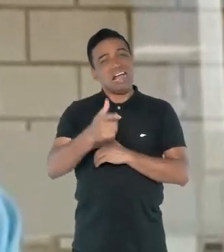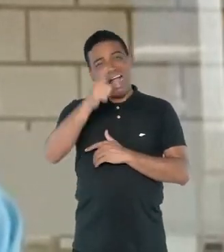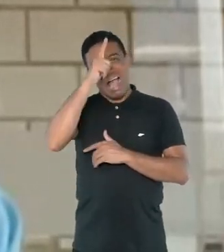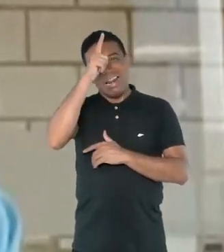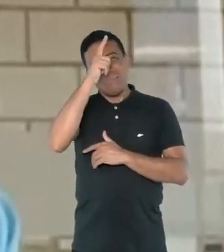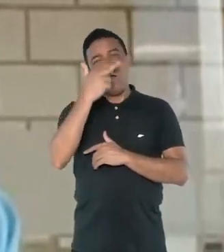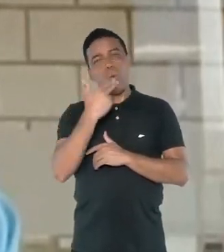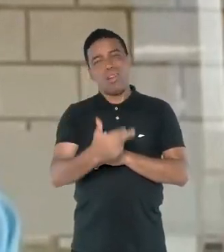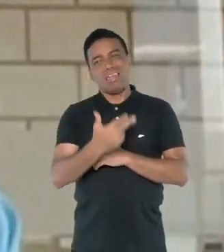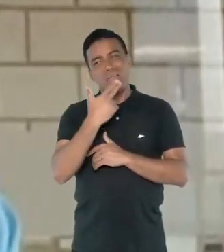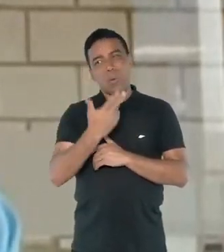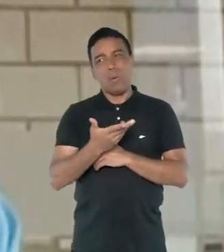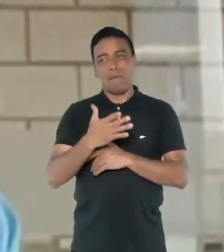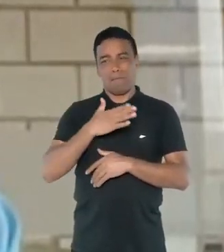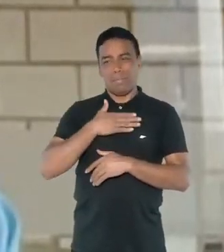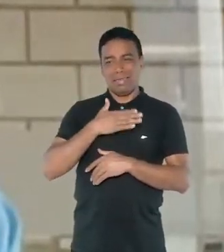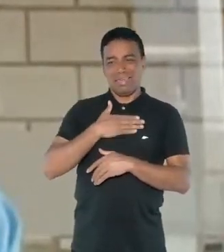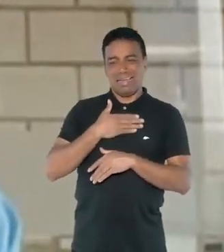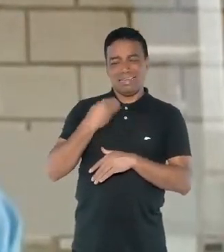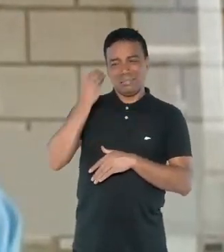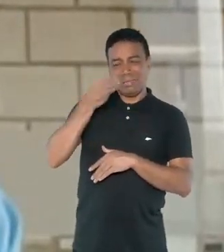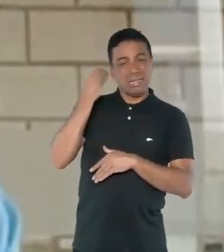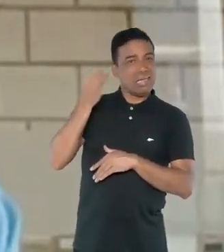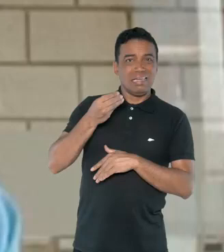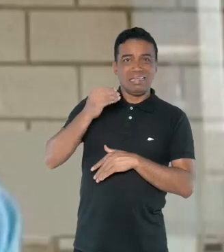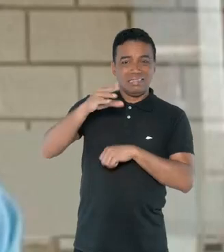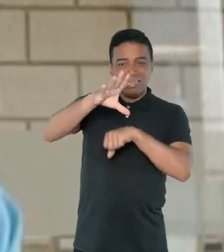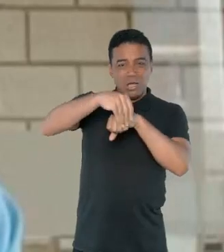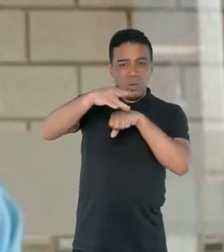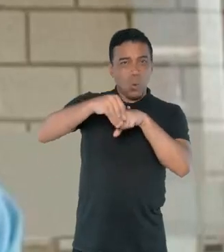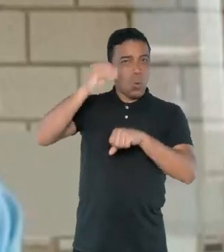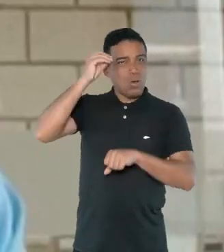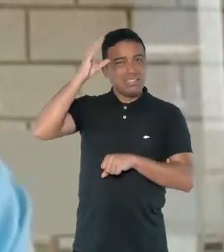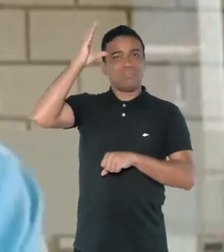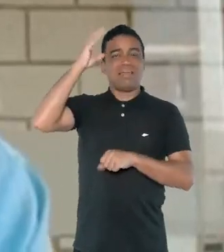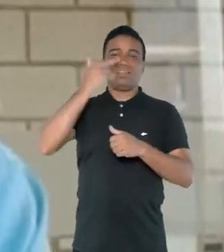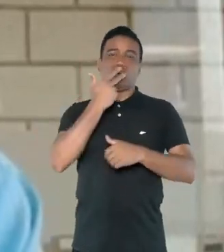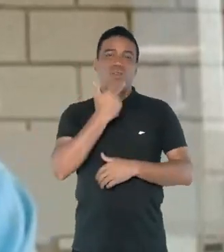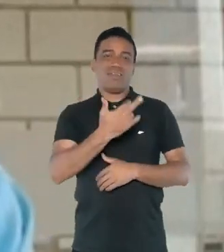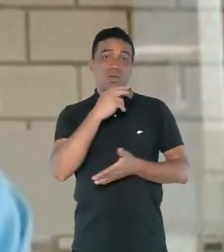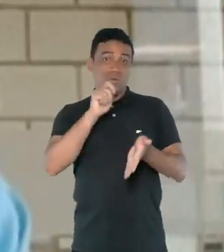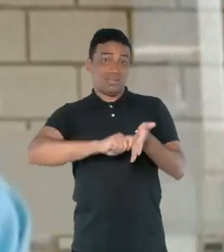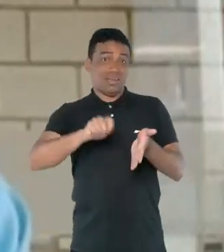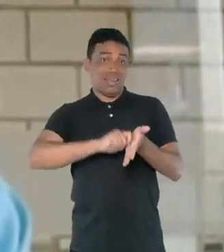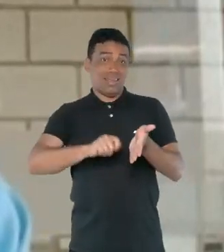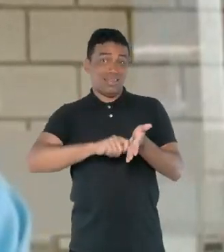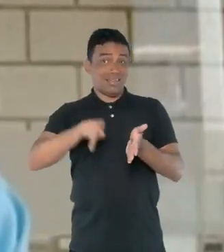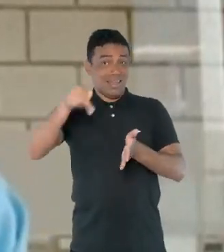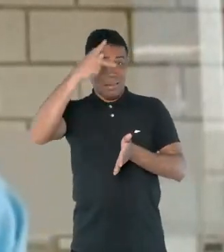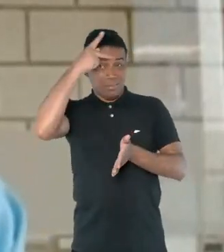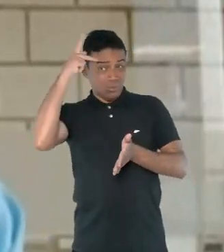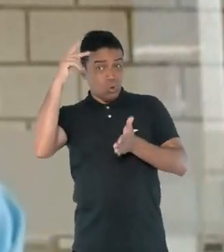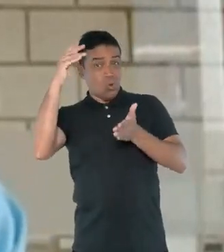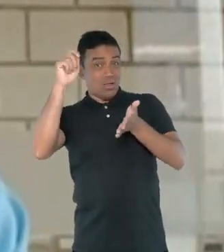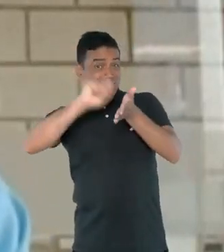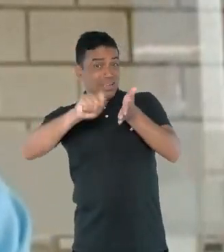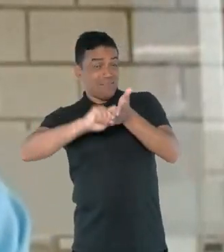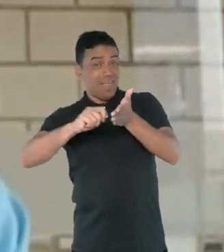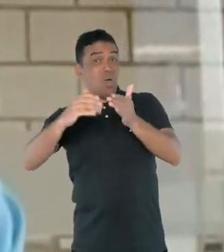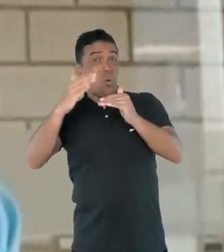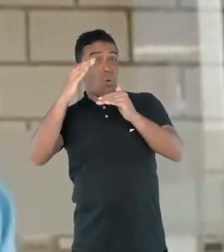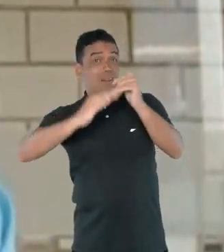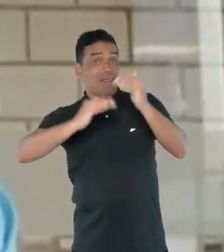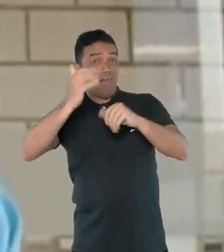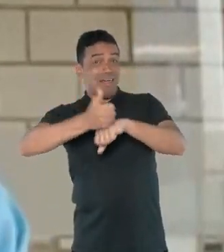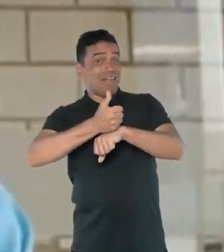filósofo sem o conhecimento da língua em que ele escreveu é bastante complexo.